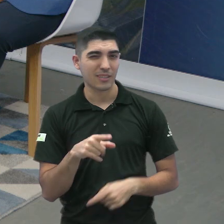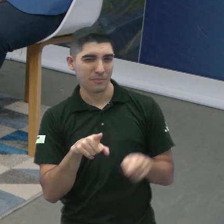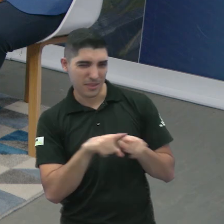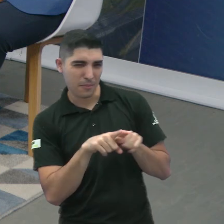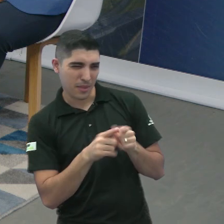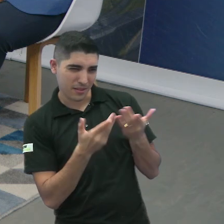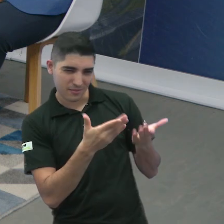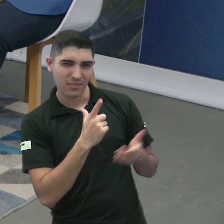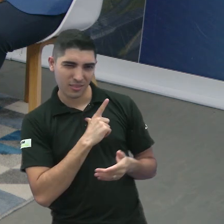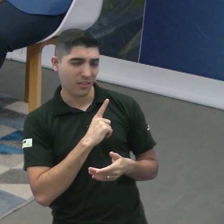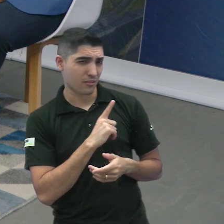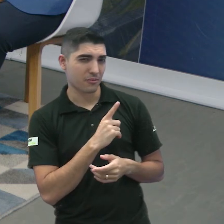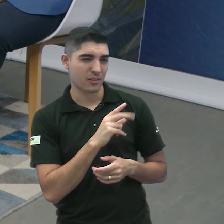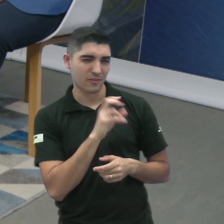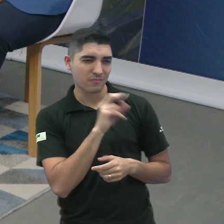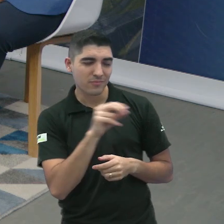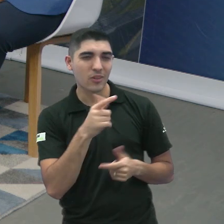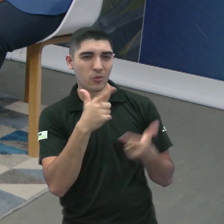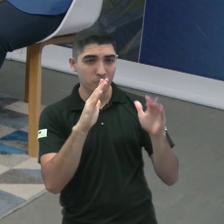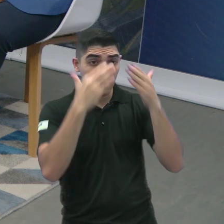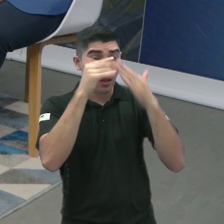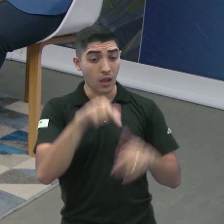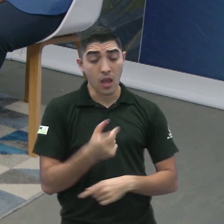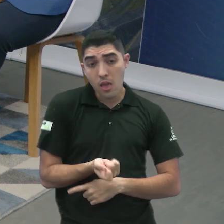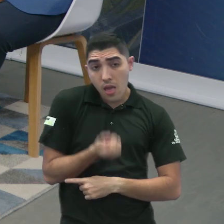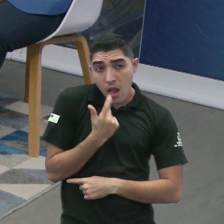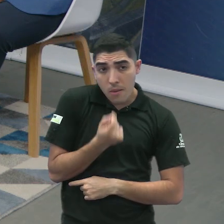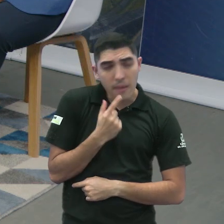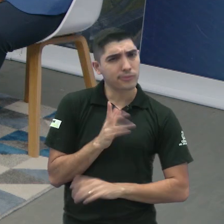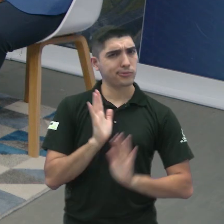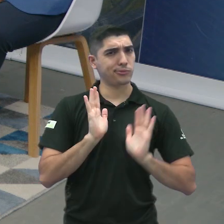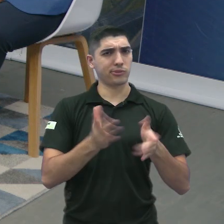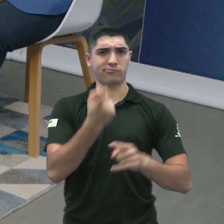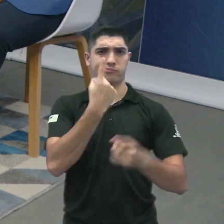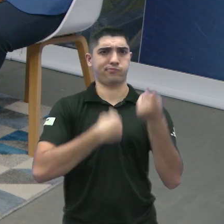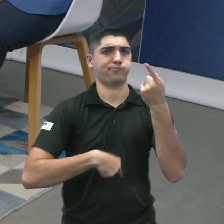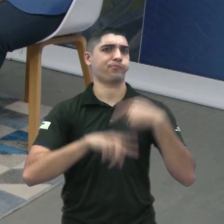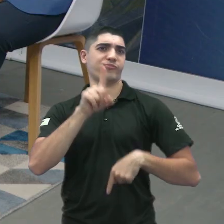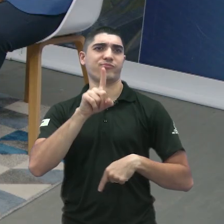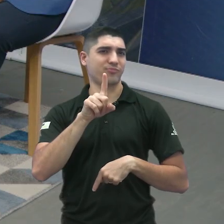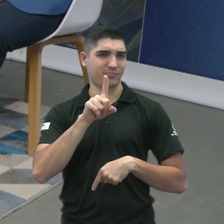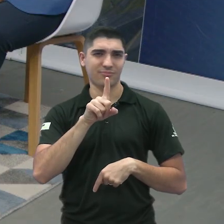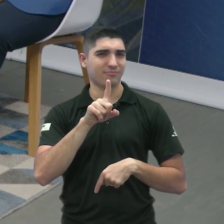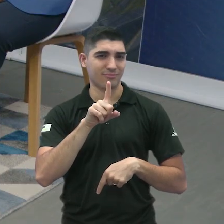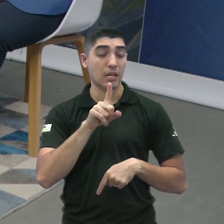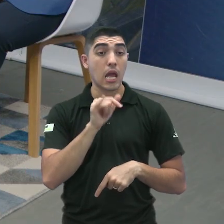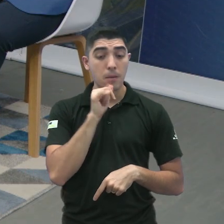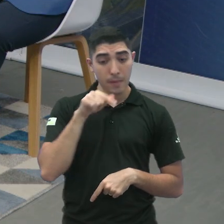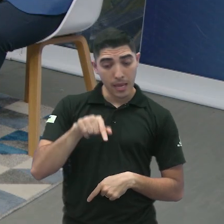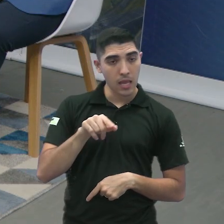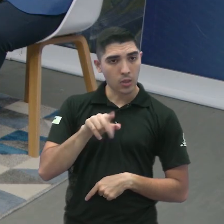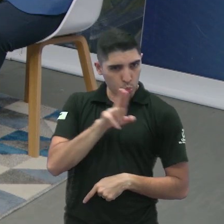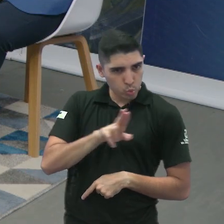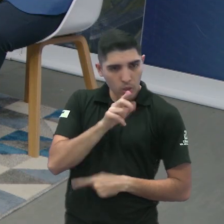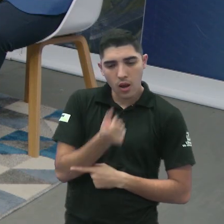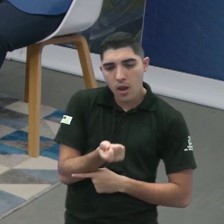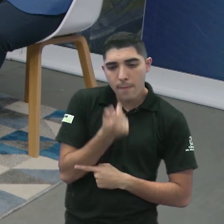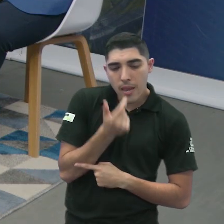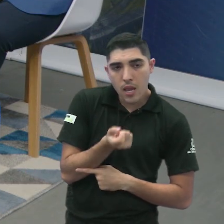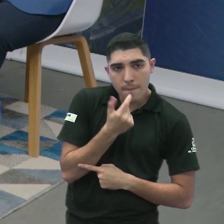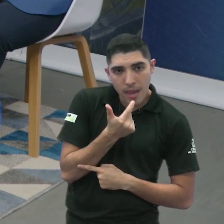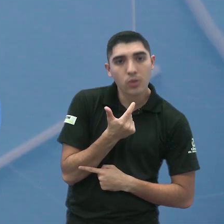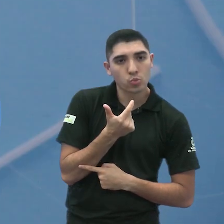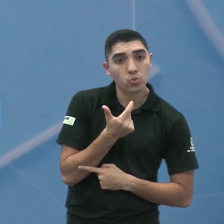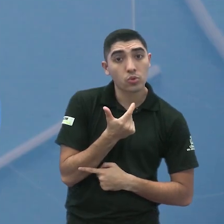tem muito tabu. Tem muito. As medicações evoluíram muito, como a Helena falou. A questão do uso da medicação, do manejo